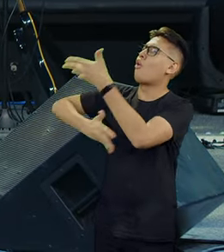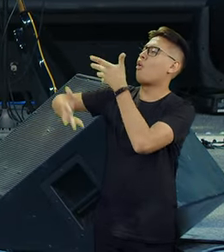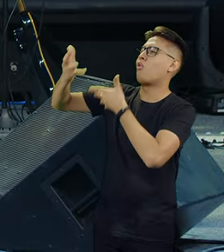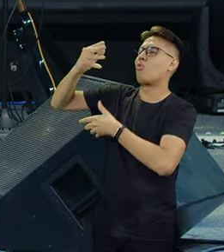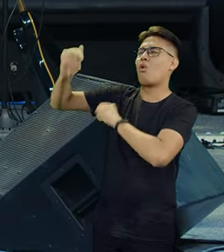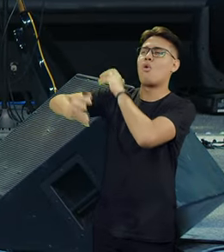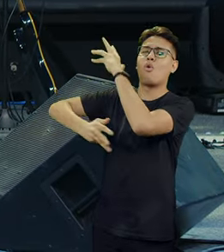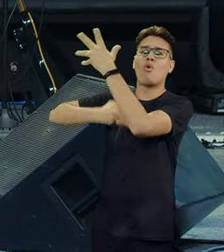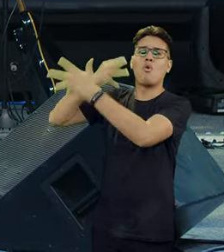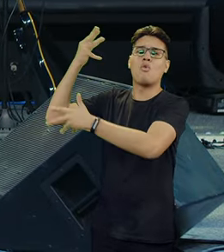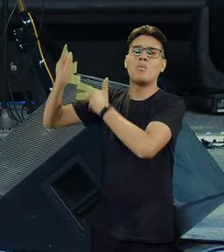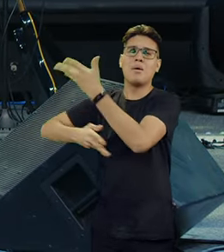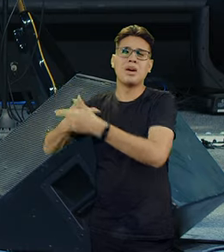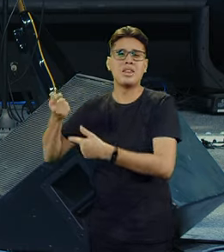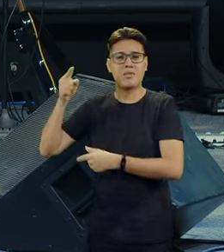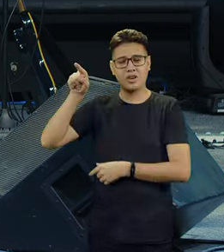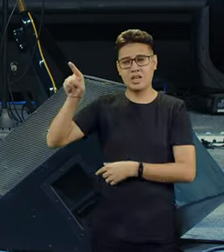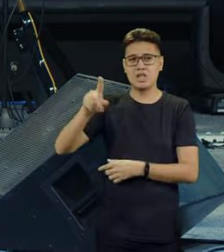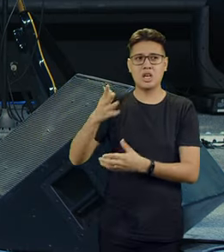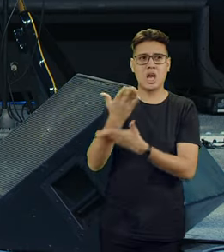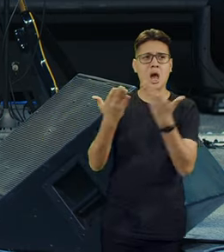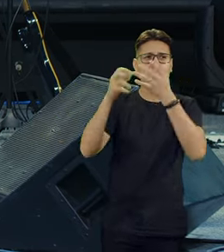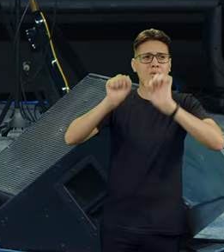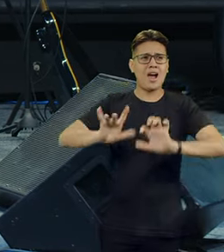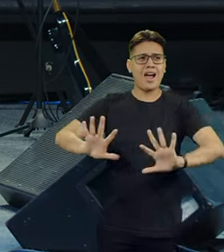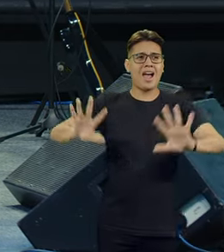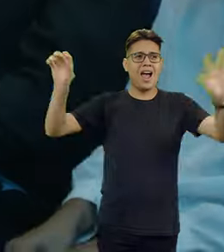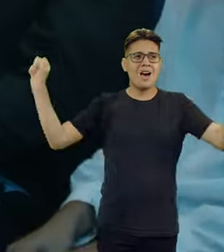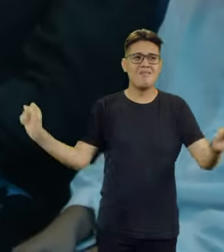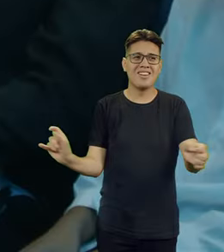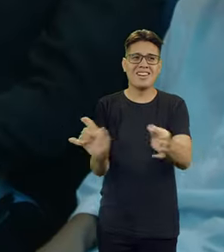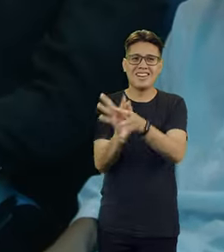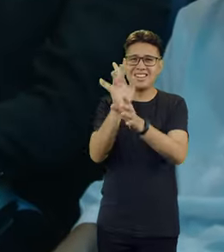tem alguém aqui assim, levante a mão e dê um brado de glória.